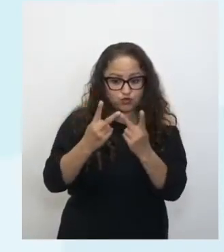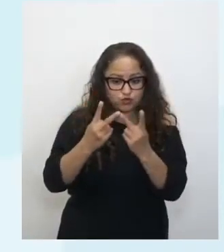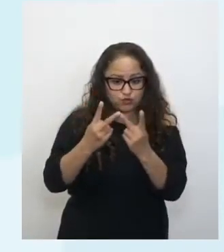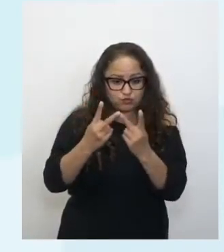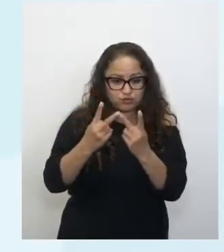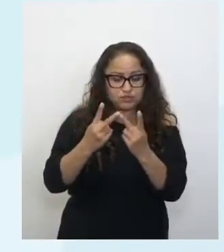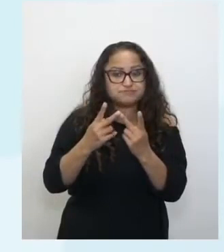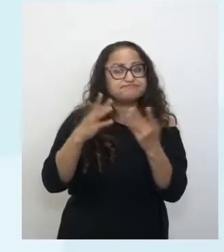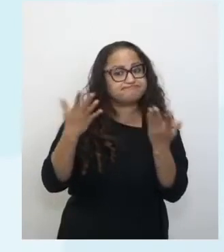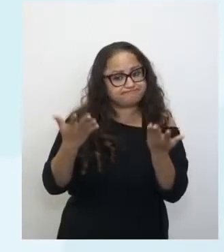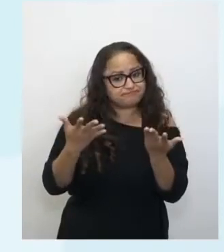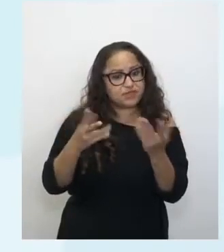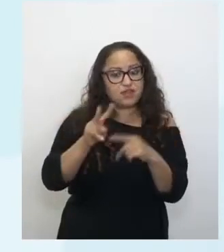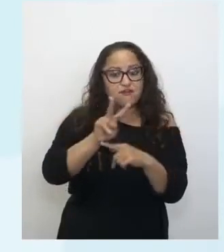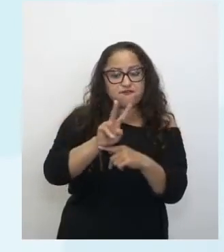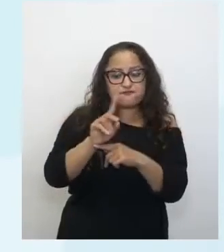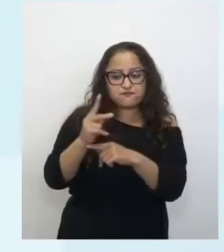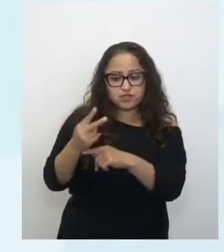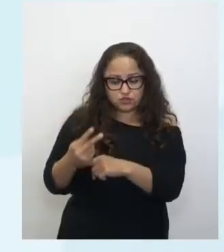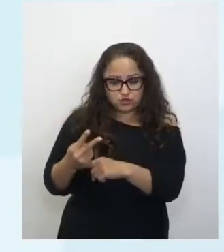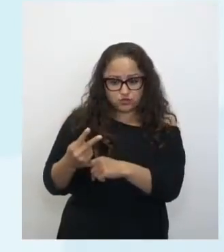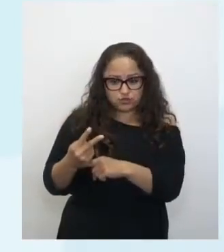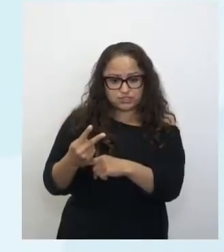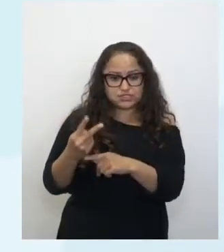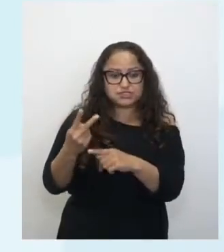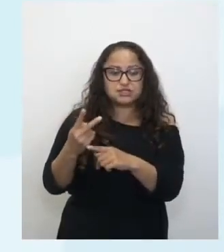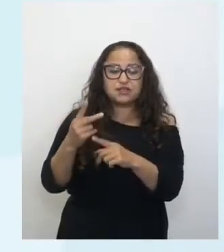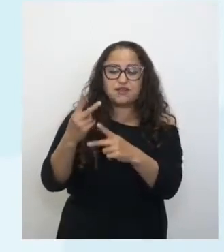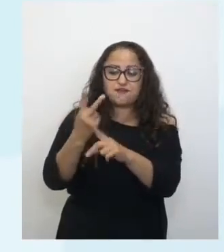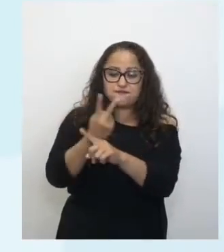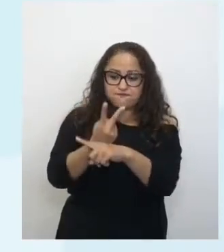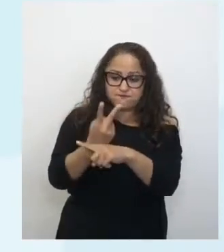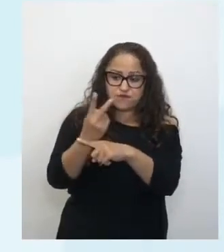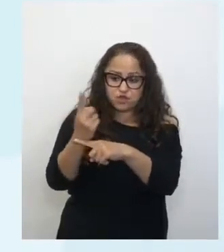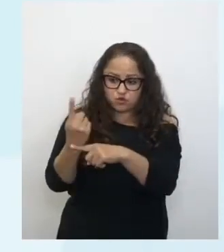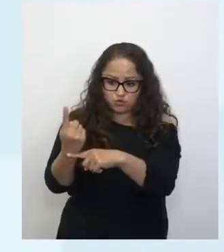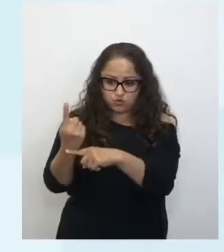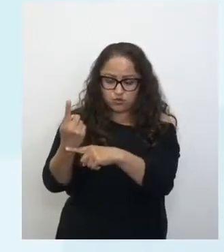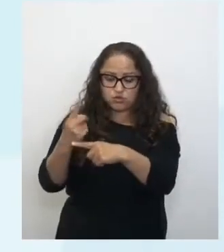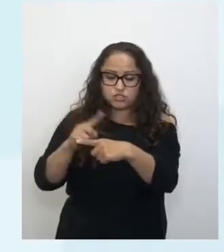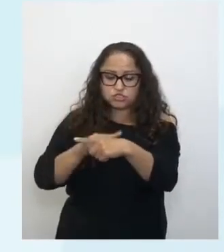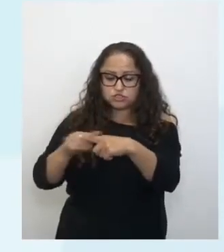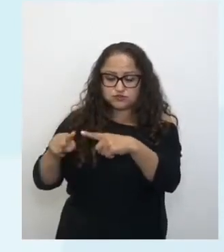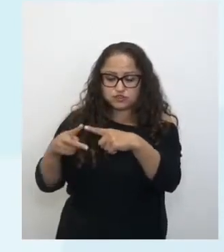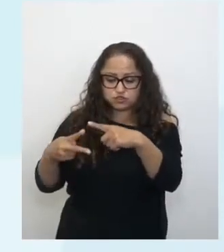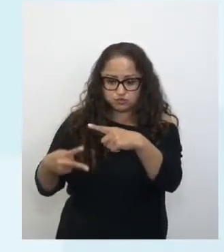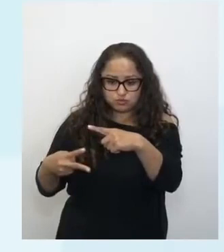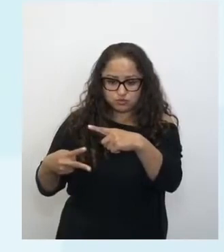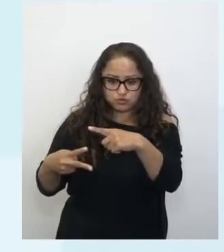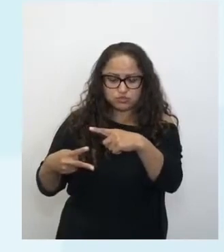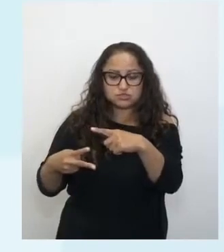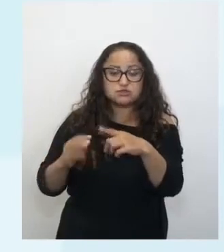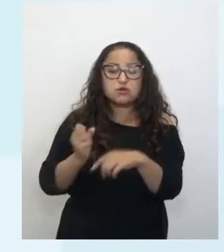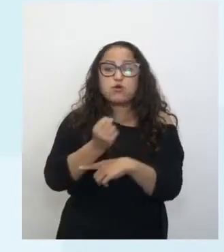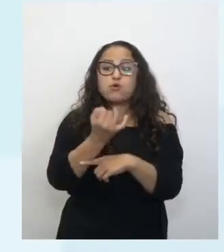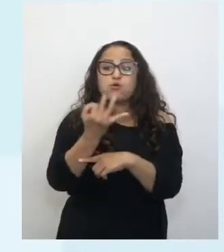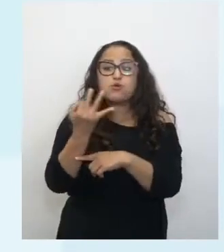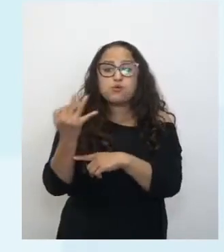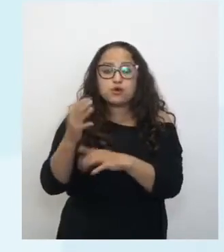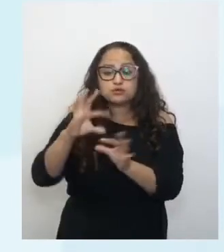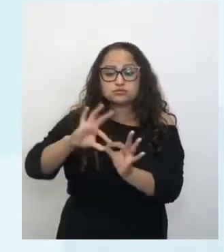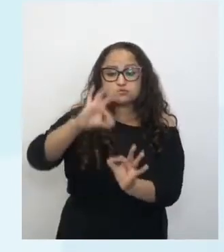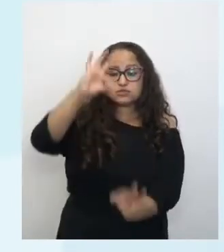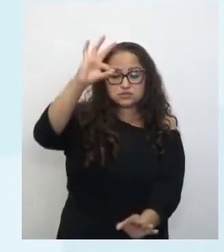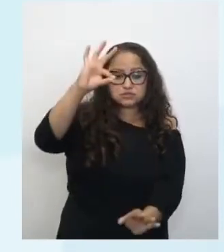certo ou então vê dois é ver 1 / 2 aí ele pergunta qual será a altura da